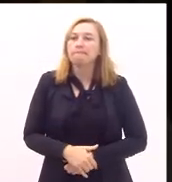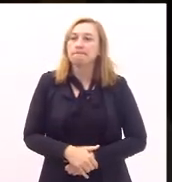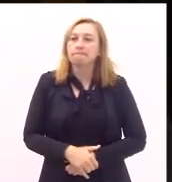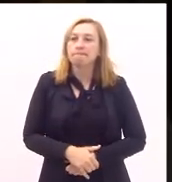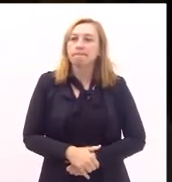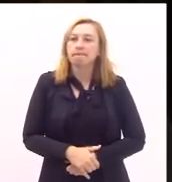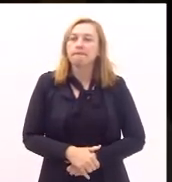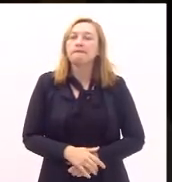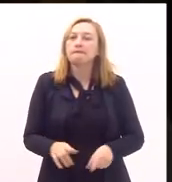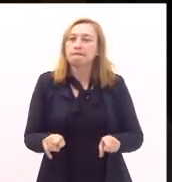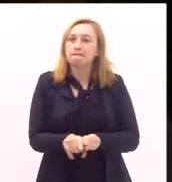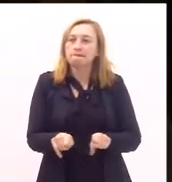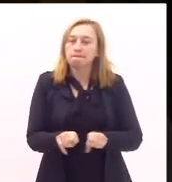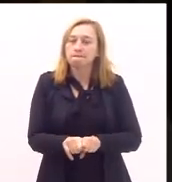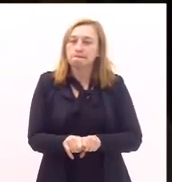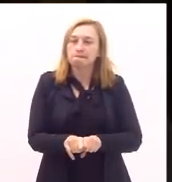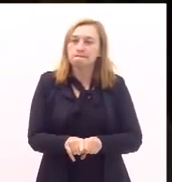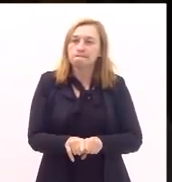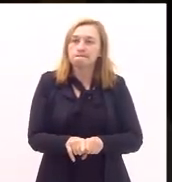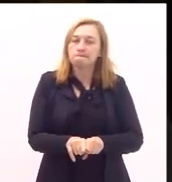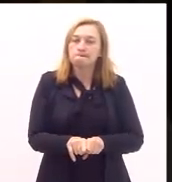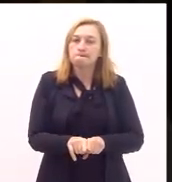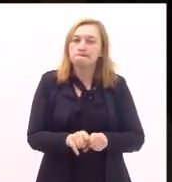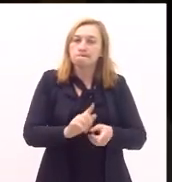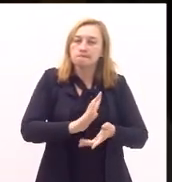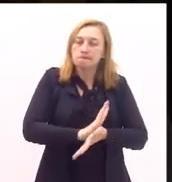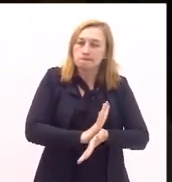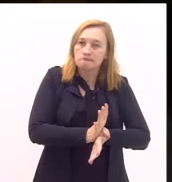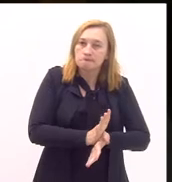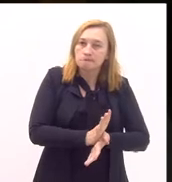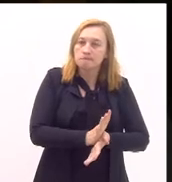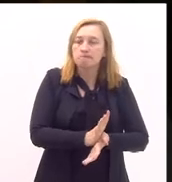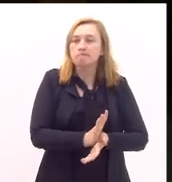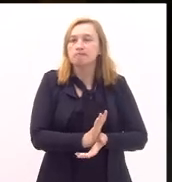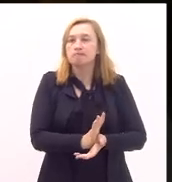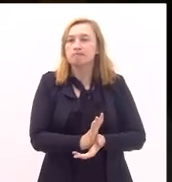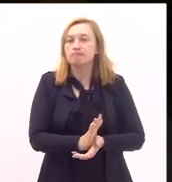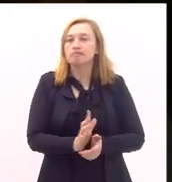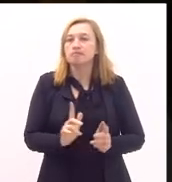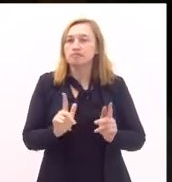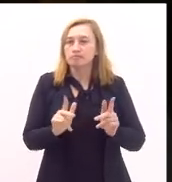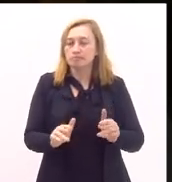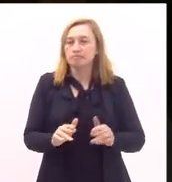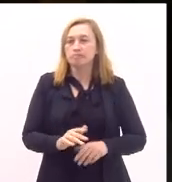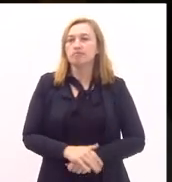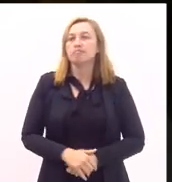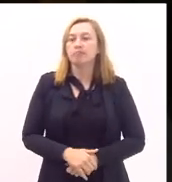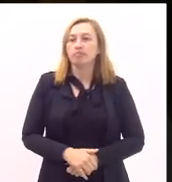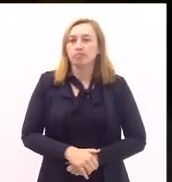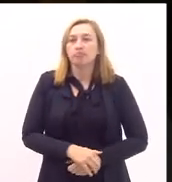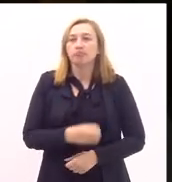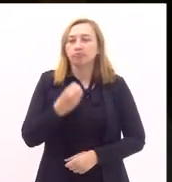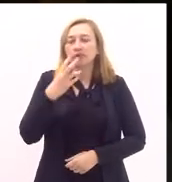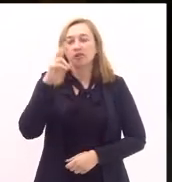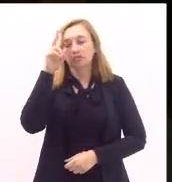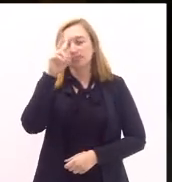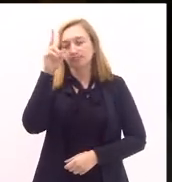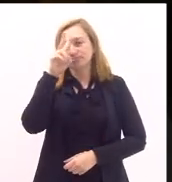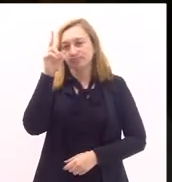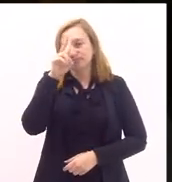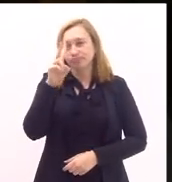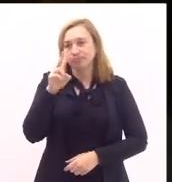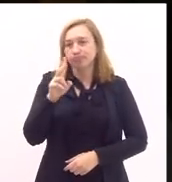vão também para o mesmo lixo da história que foi a política de Hermes da Fonseca eu acho que ia ser uma boa lembrança